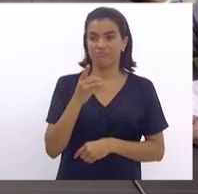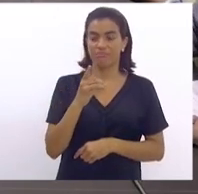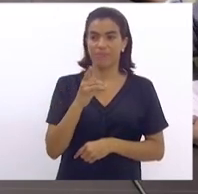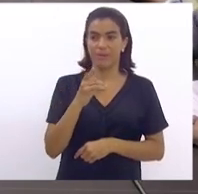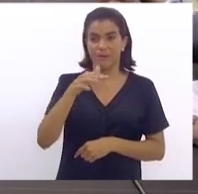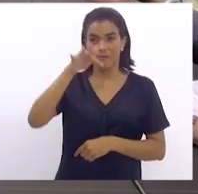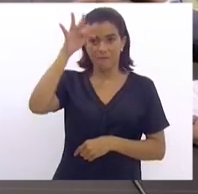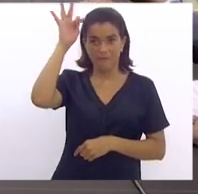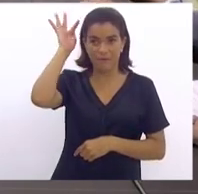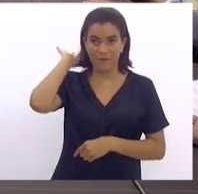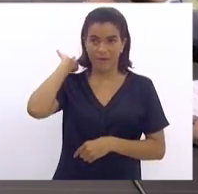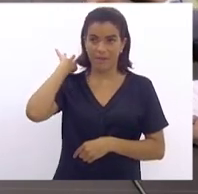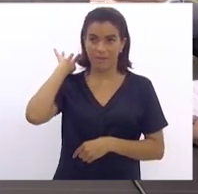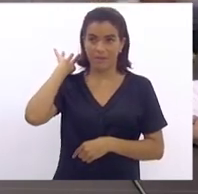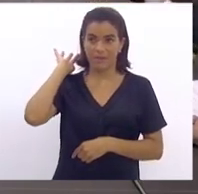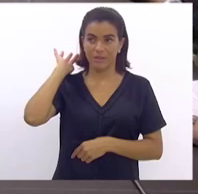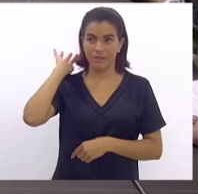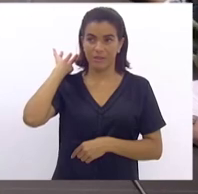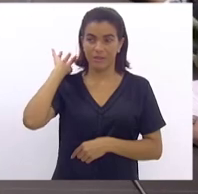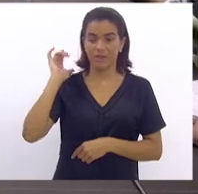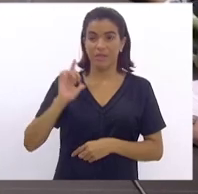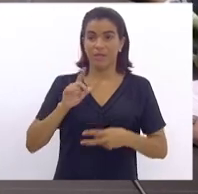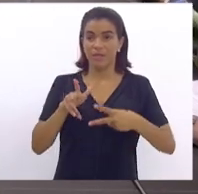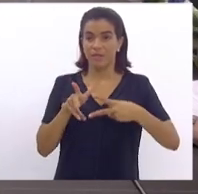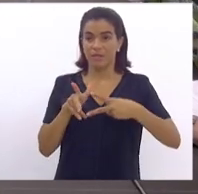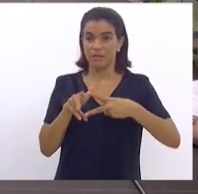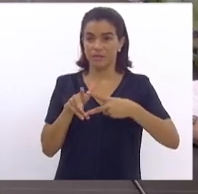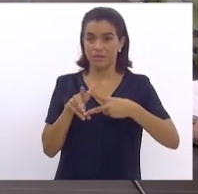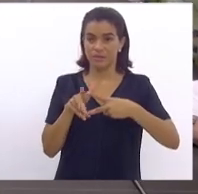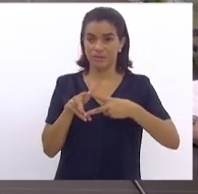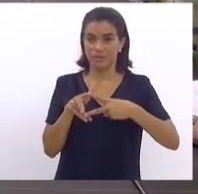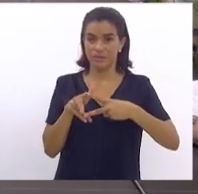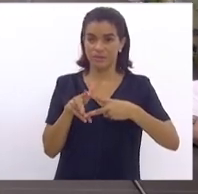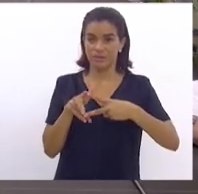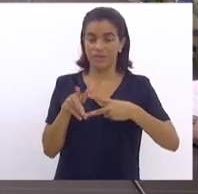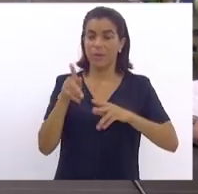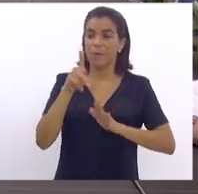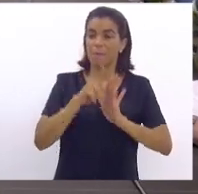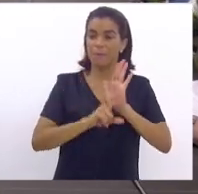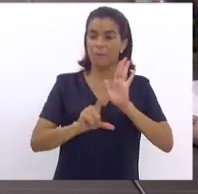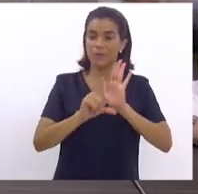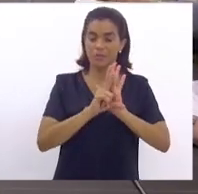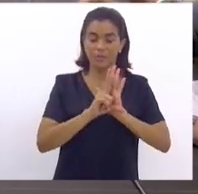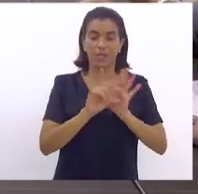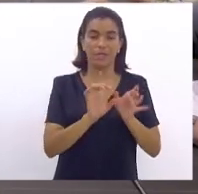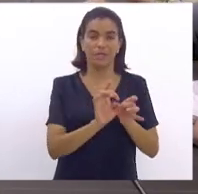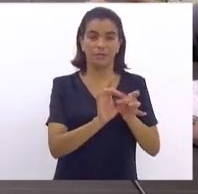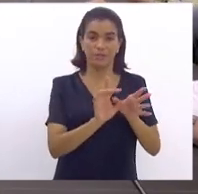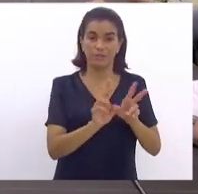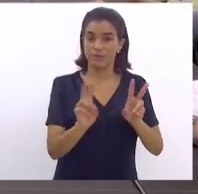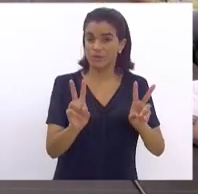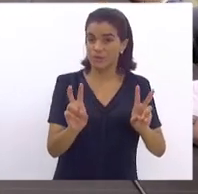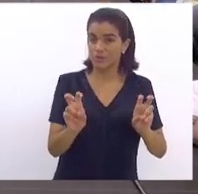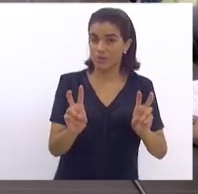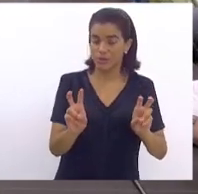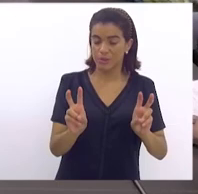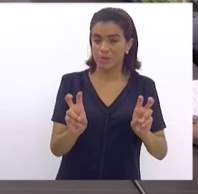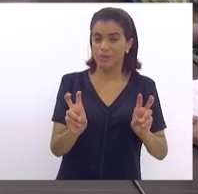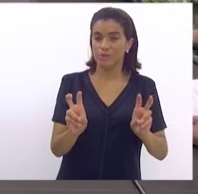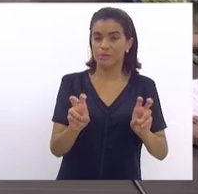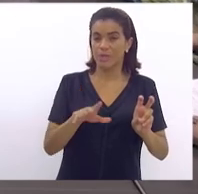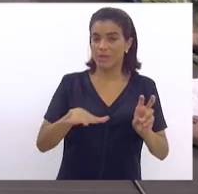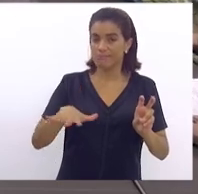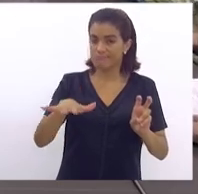A gente tem duas questões de ordem, que são projetos autorizativos que versam sobre